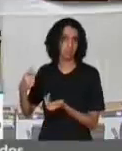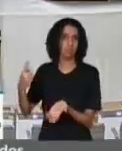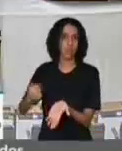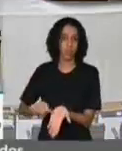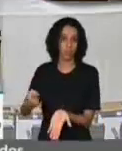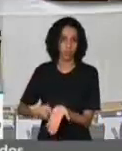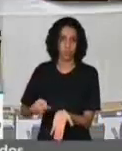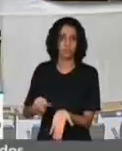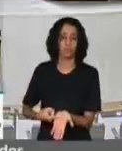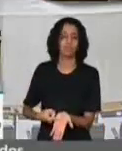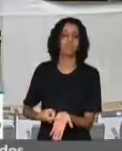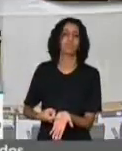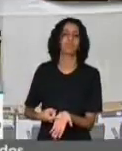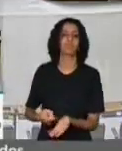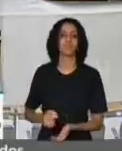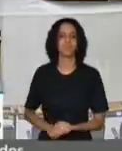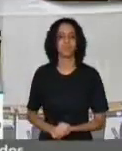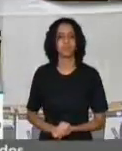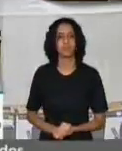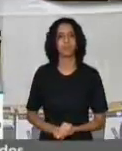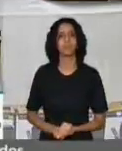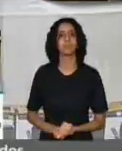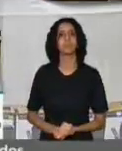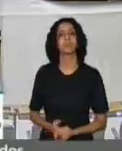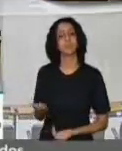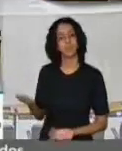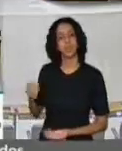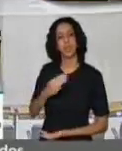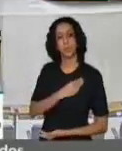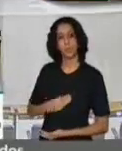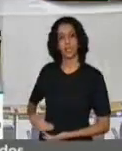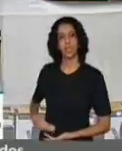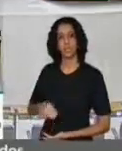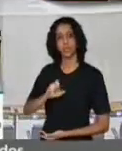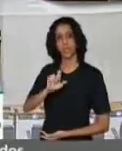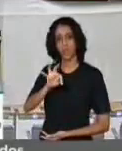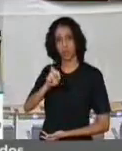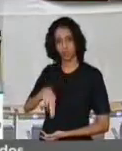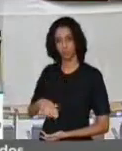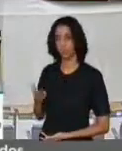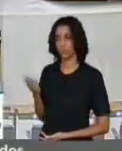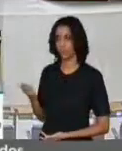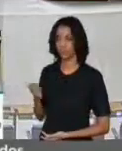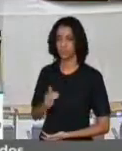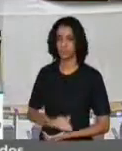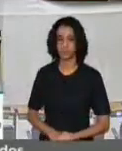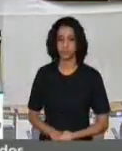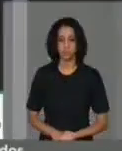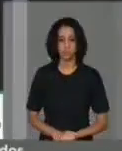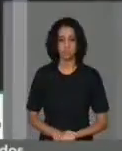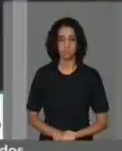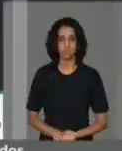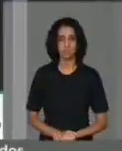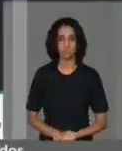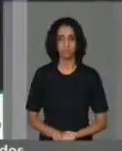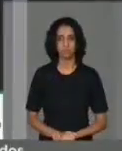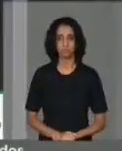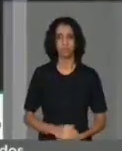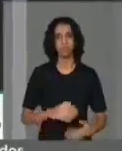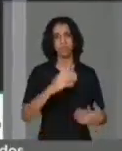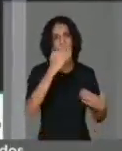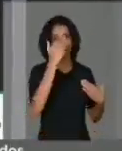da sua concorrida agenda. Com a palavra, ministro Elton Yomura. Muito obrigado,